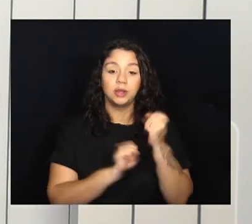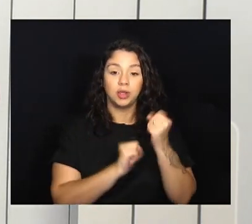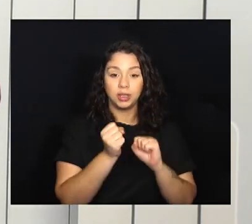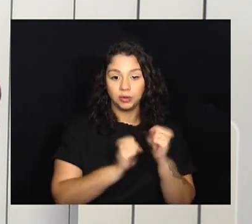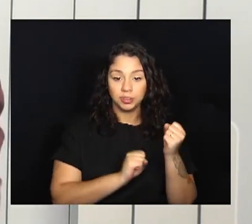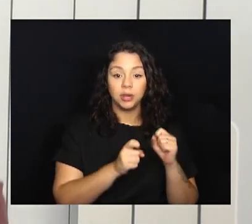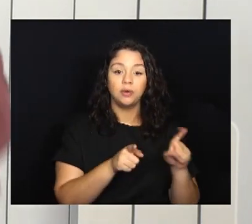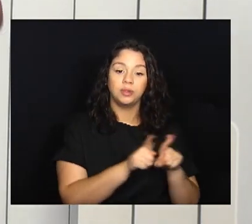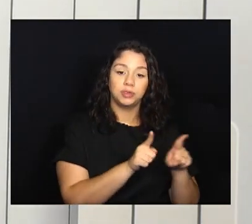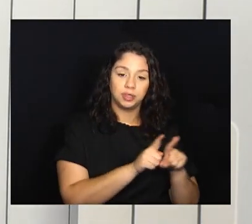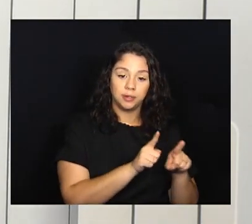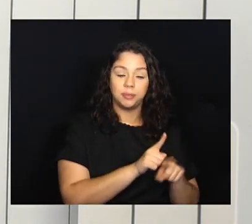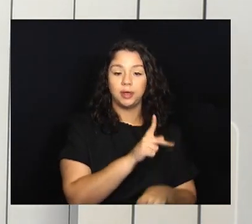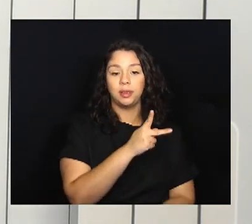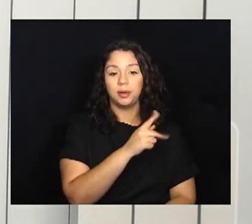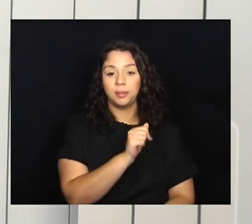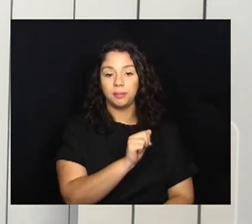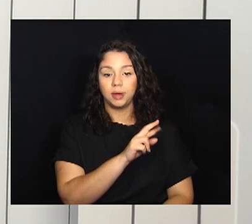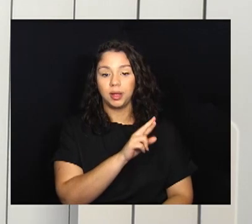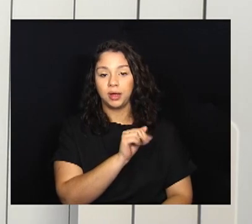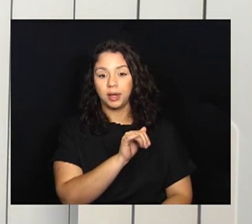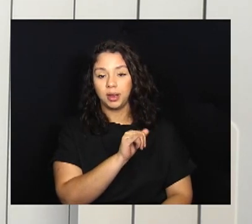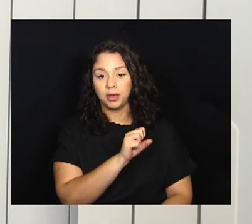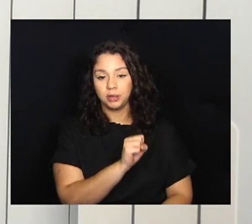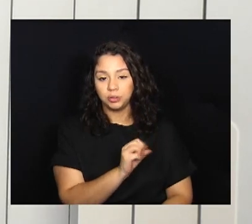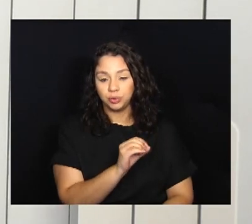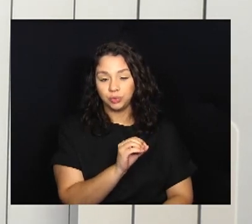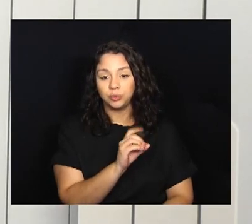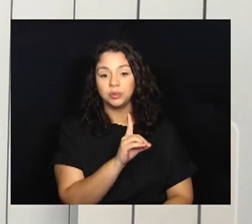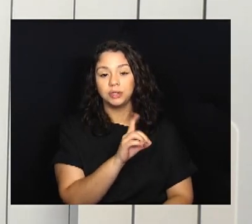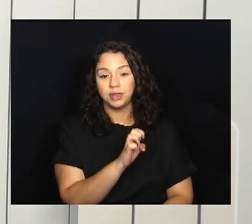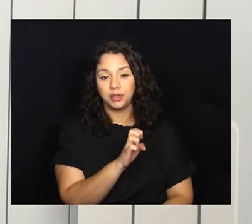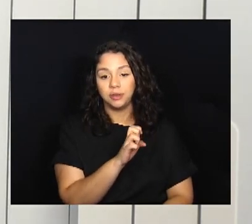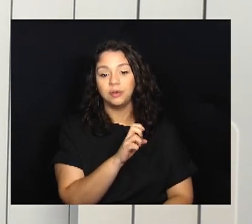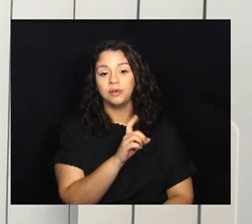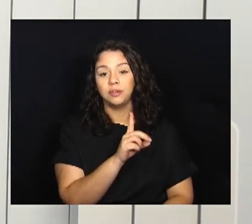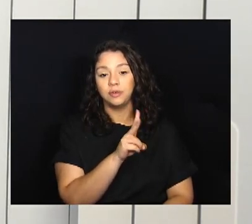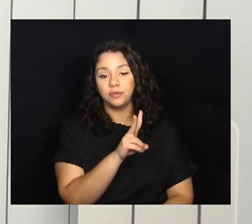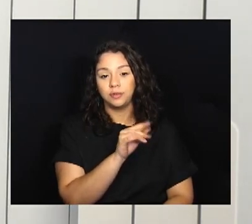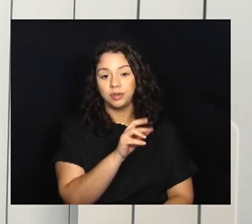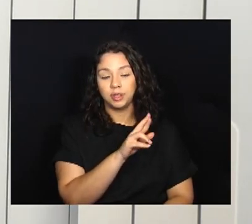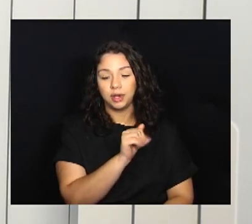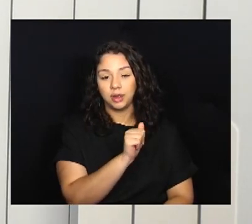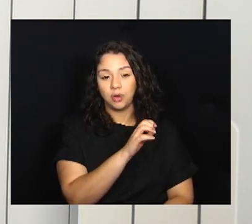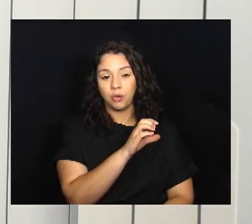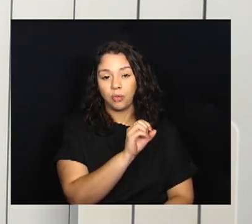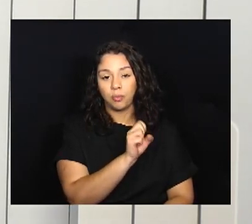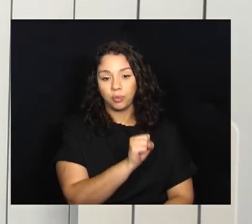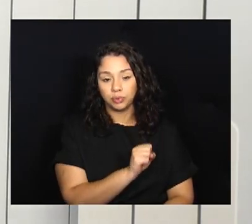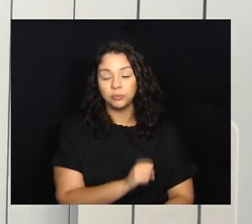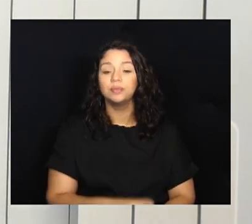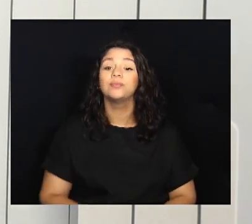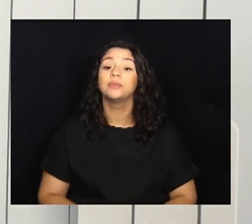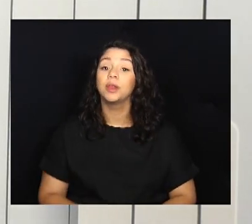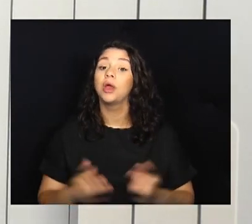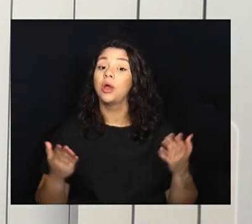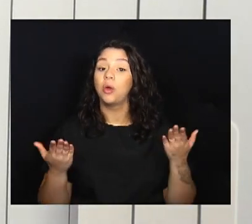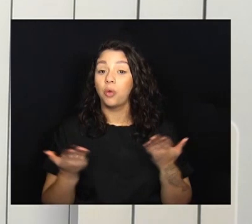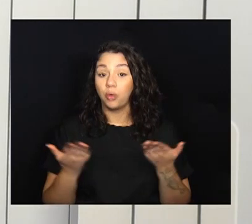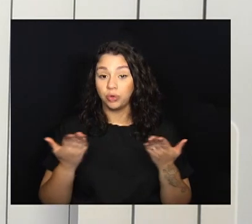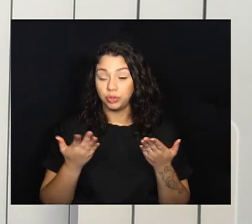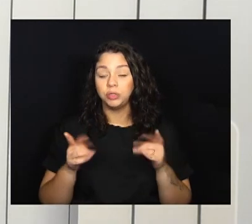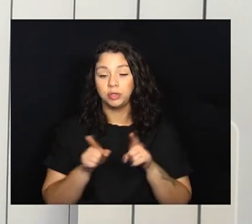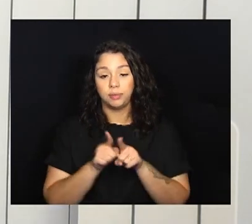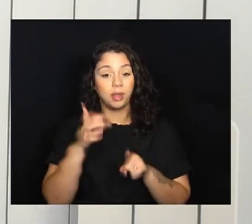de Viracopos. Outra notícia importante aqui da metrópole de Campinas, hoje e amanhã está aberto em cadastramento